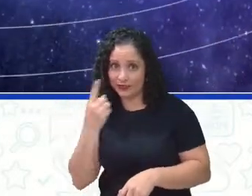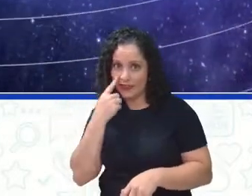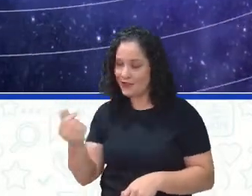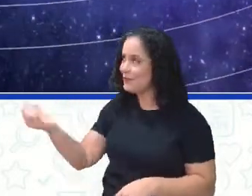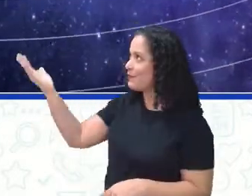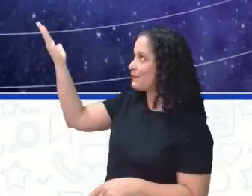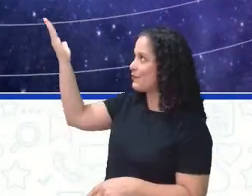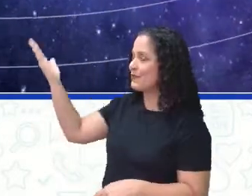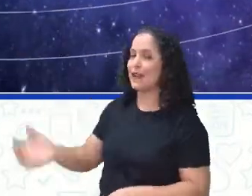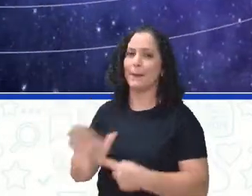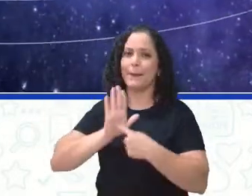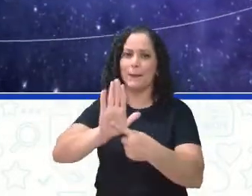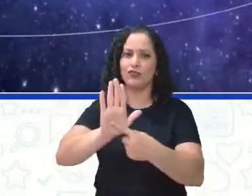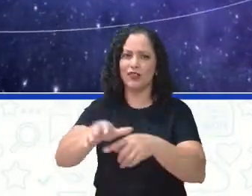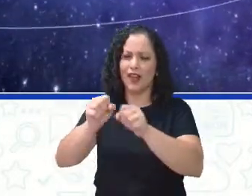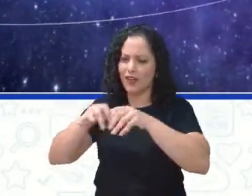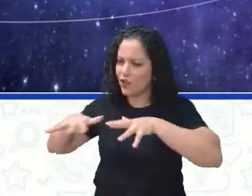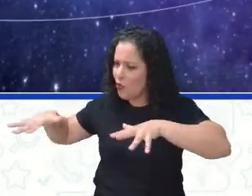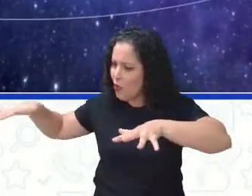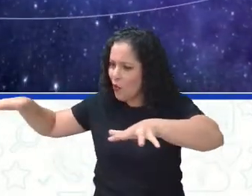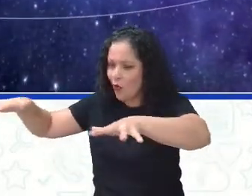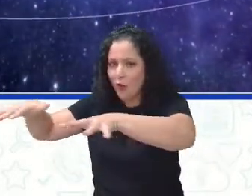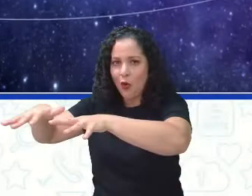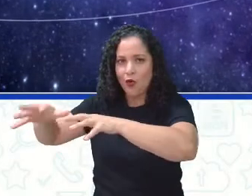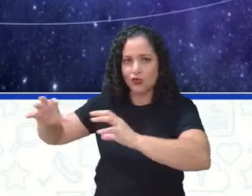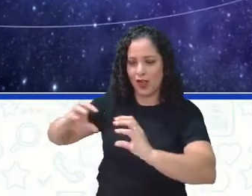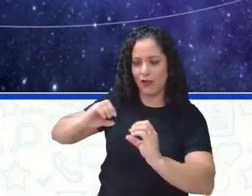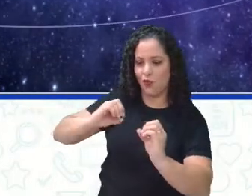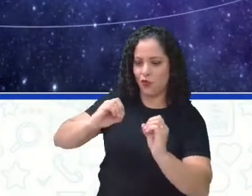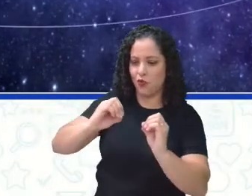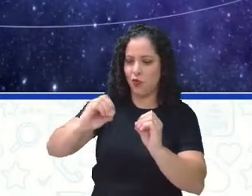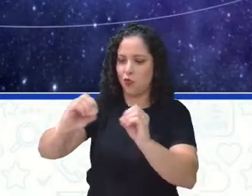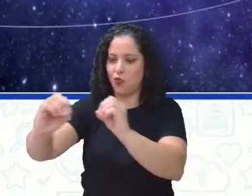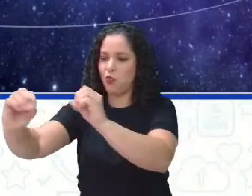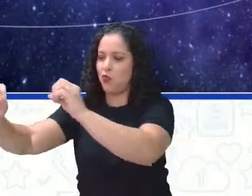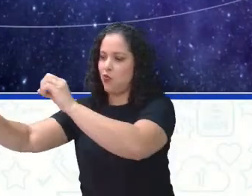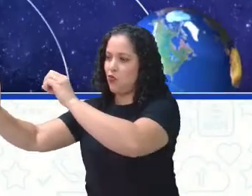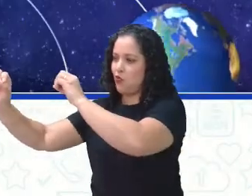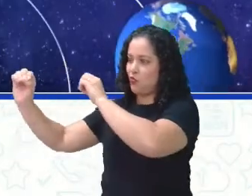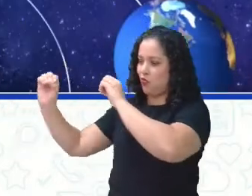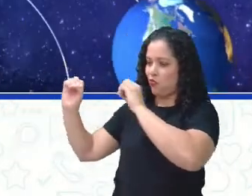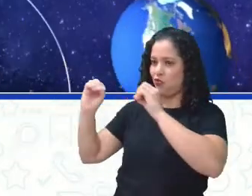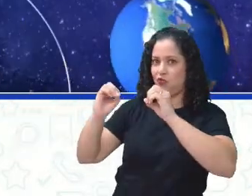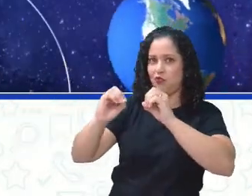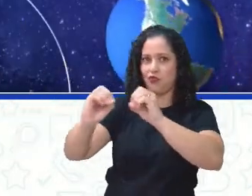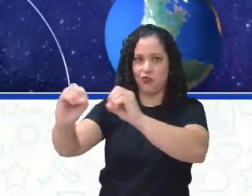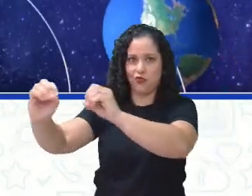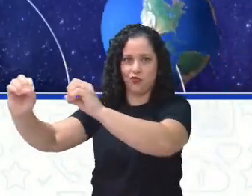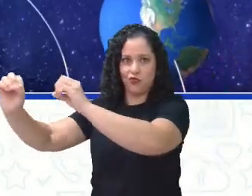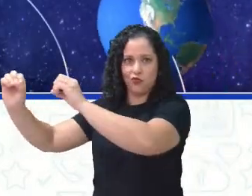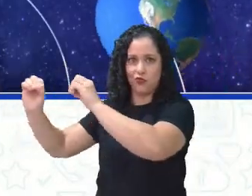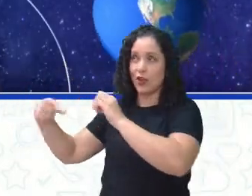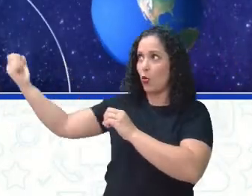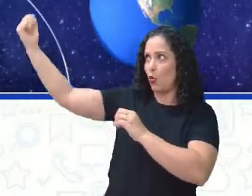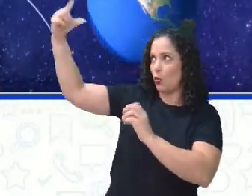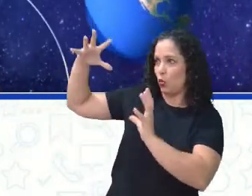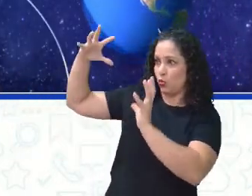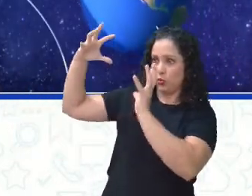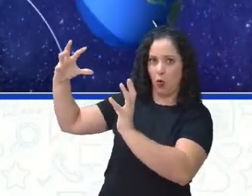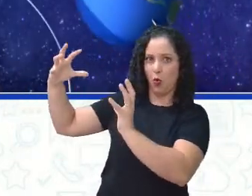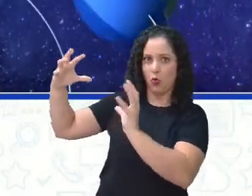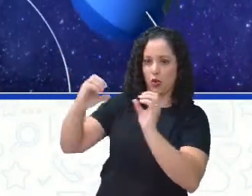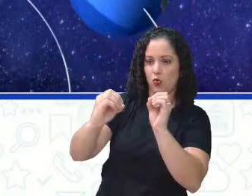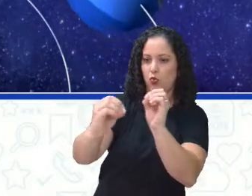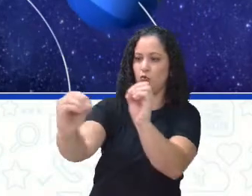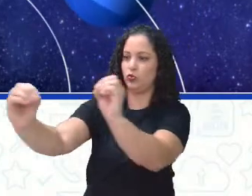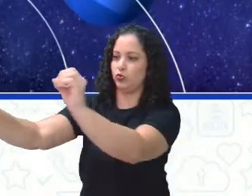né? Mostrando que eles estão em movimento em relação ao Sol. Então, existem dois movimentos. Esse movimento